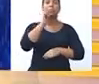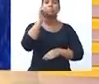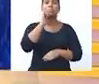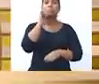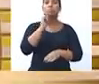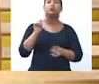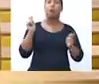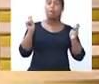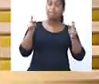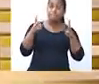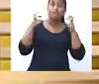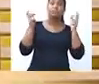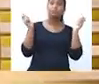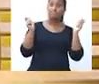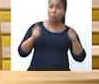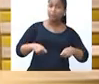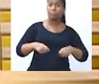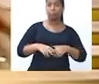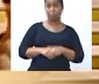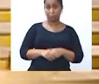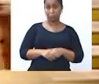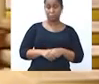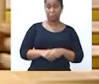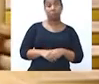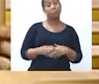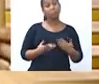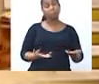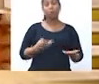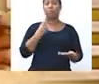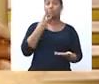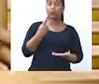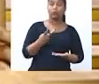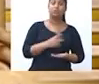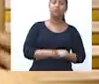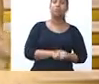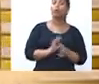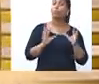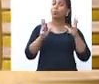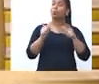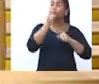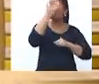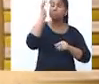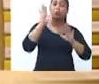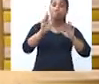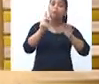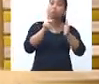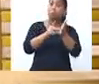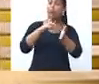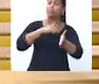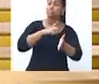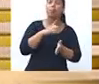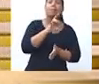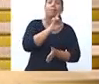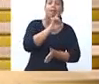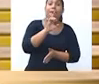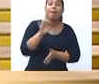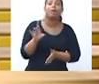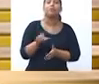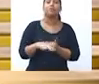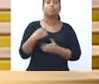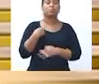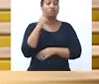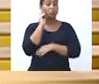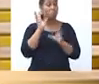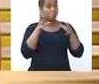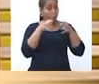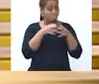verem que é possível. A gente falou isso, né, de isso daí vale para todo mundo, mas é verdade. Cada vez que a gente olha para um